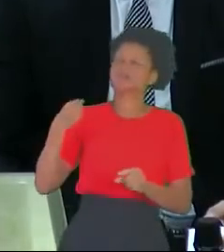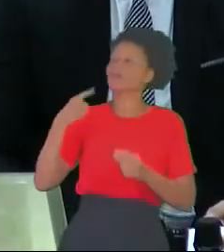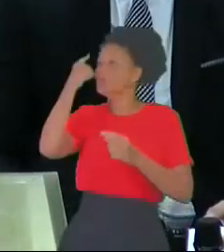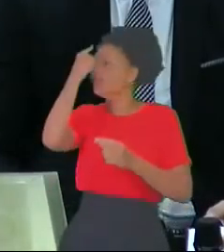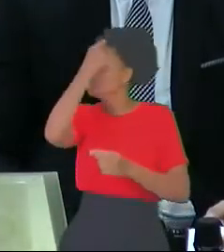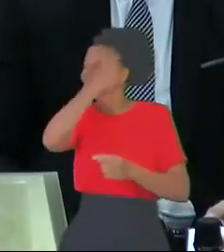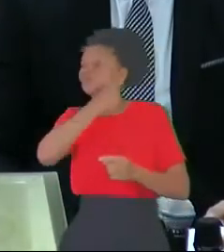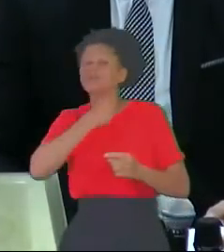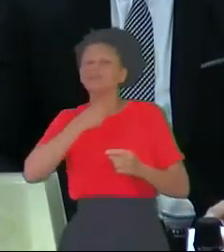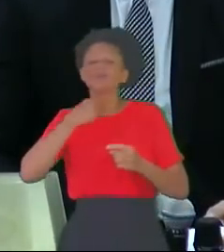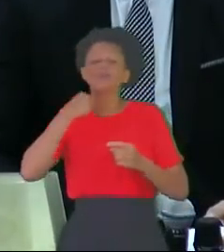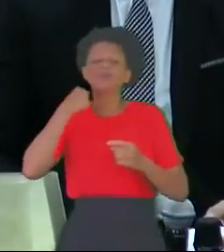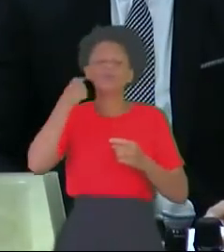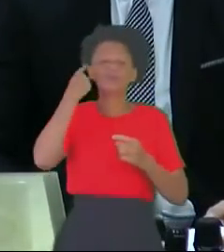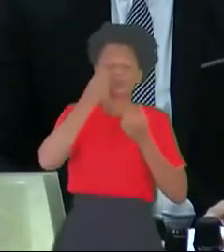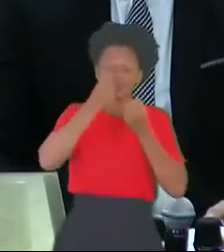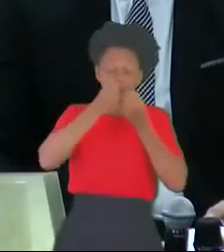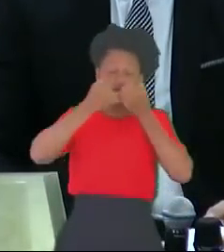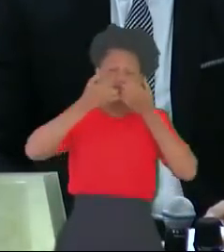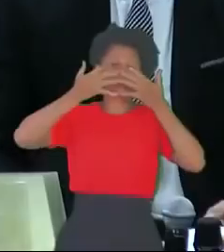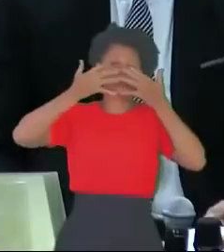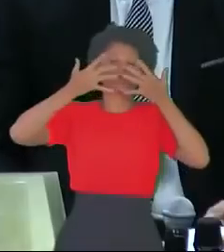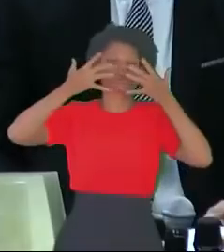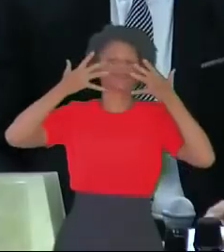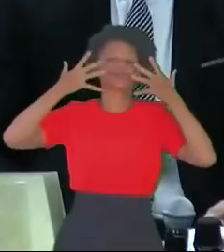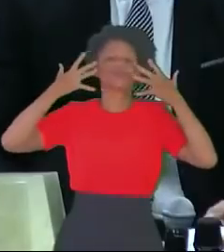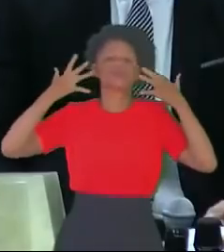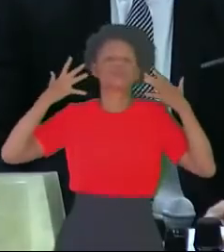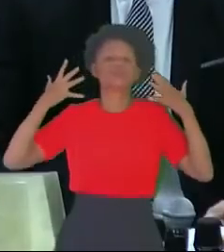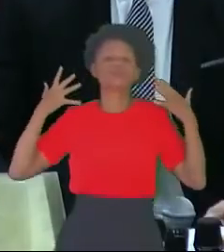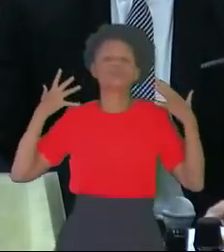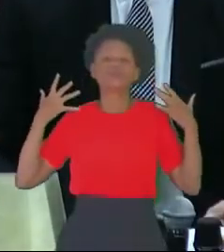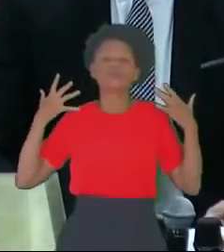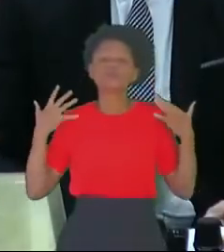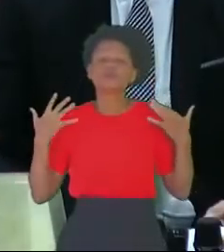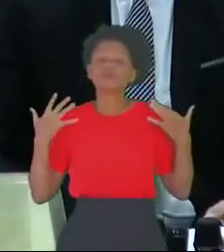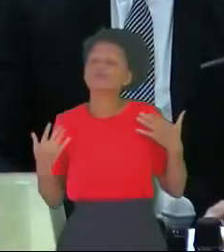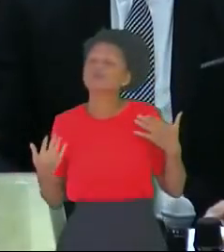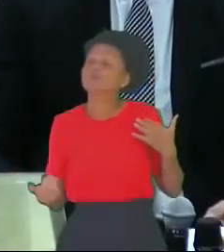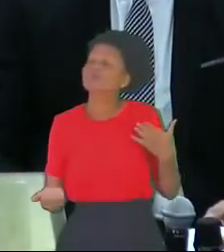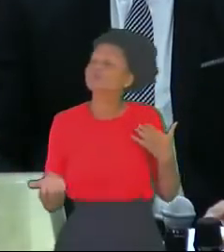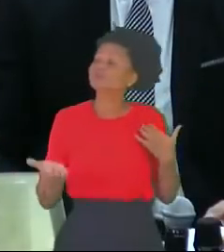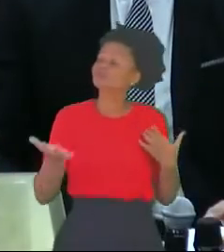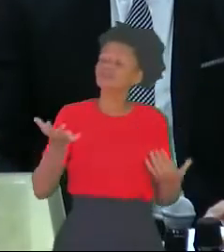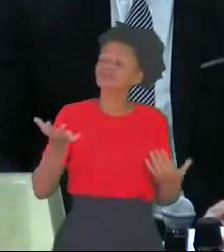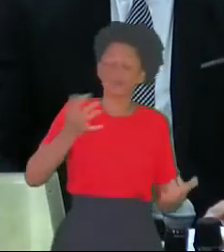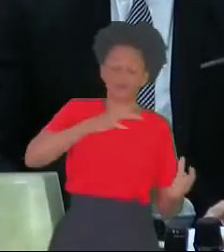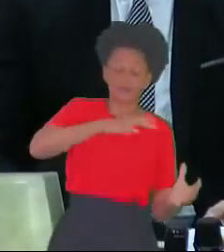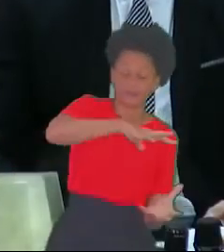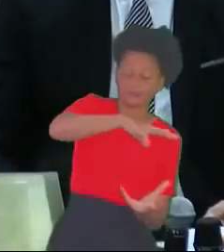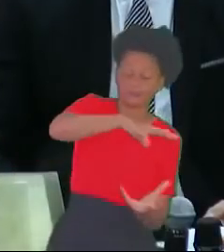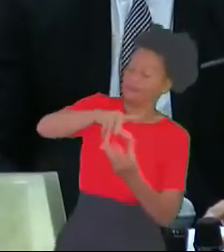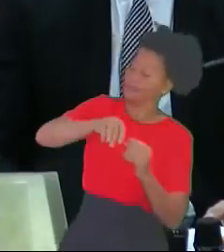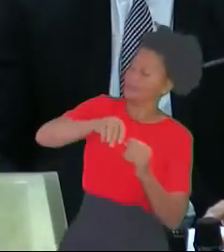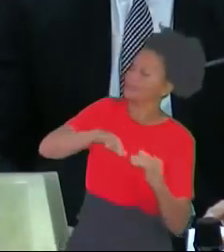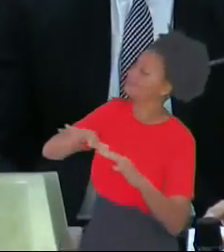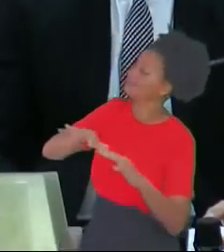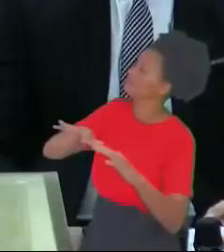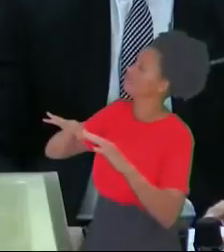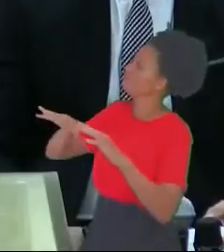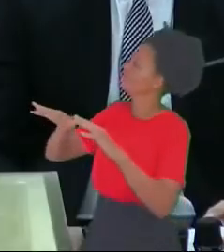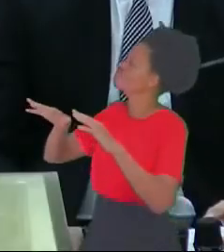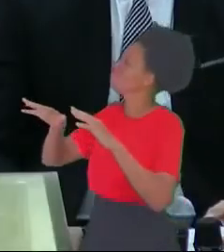uma clara luz, fanal ao mundo viu. Oh, como é